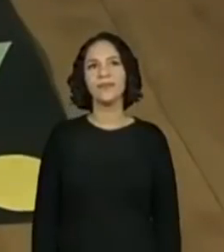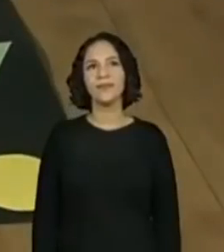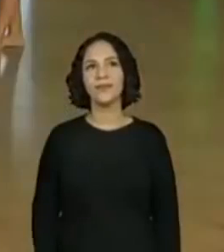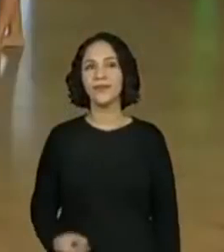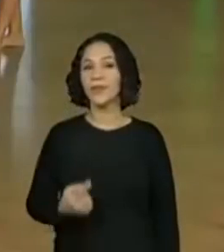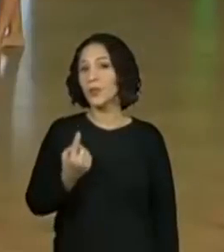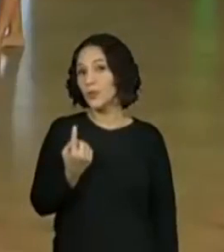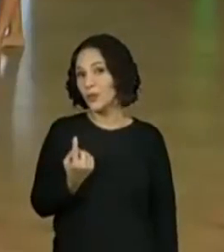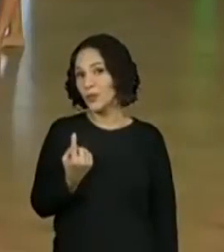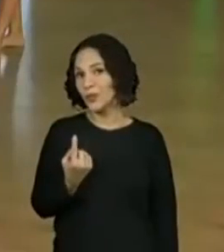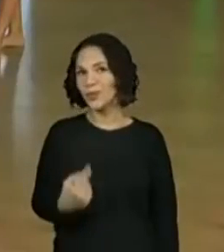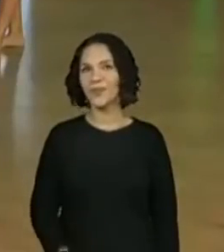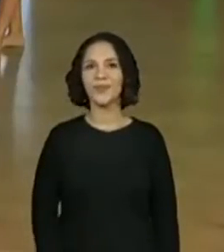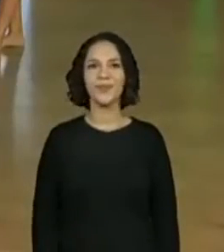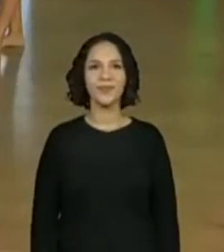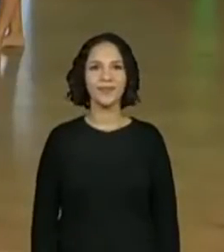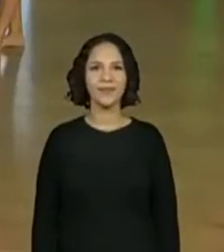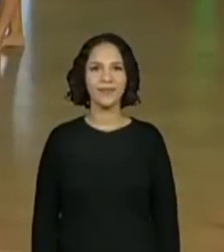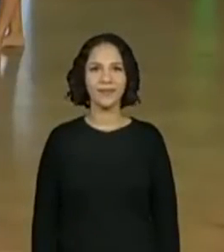Um.